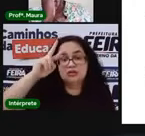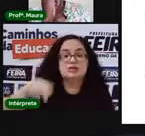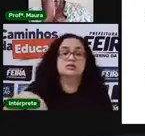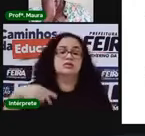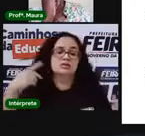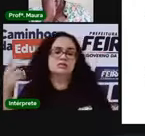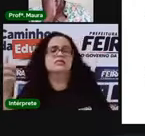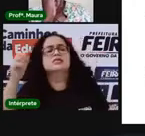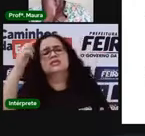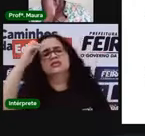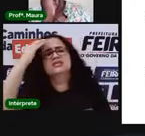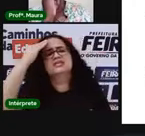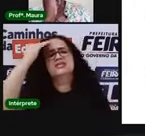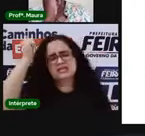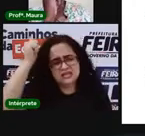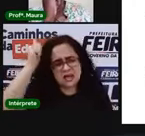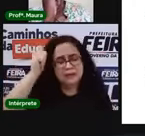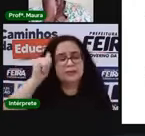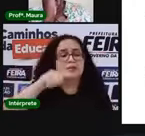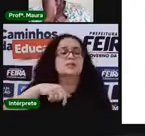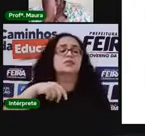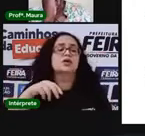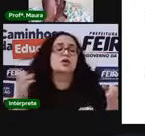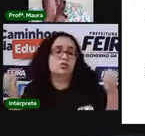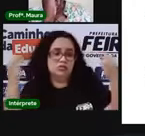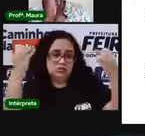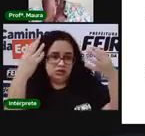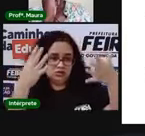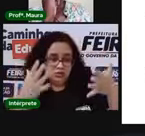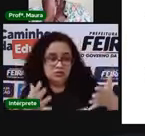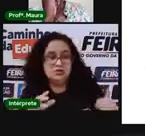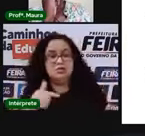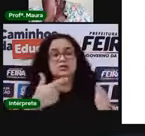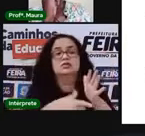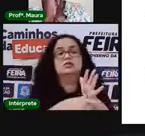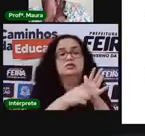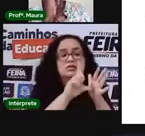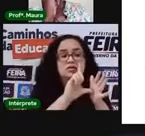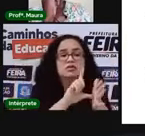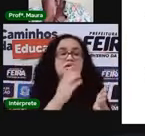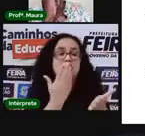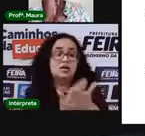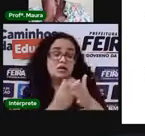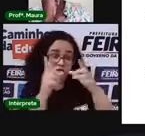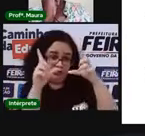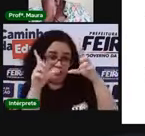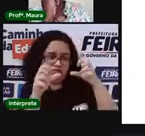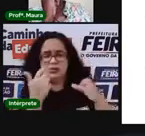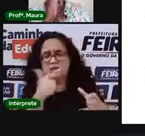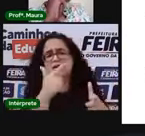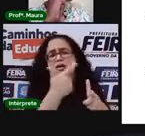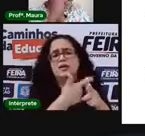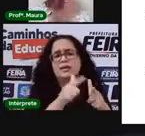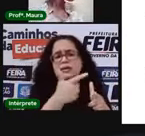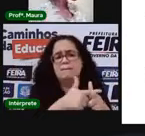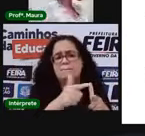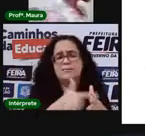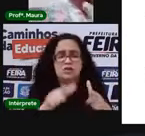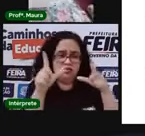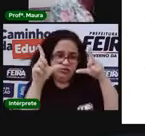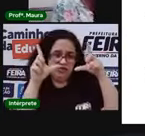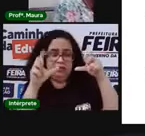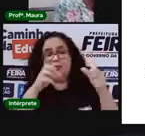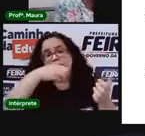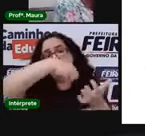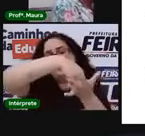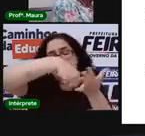da semana, aqueles que já foram postos para você. Você já fez? Então, a aula passou, você não tirou foto? Não tem problema, não. Tire a sua foto fazendo a sua